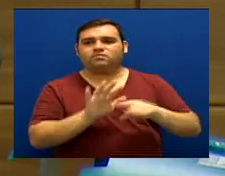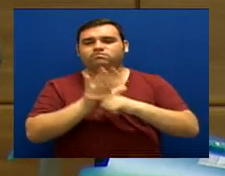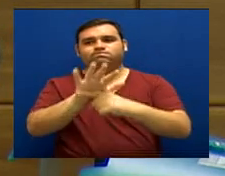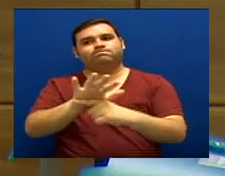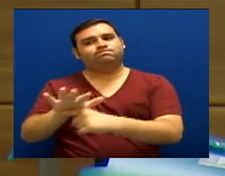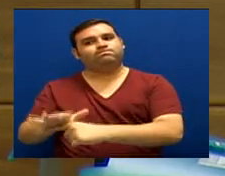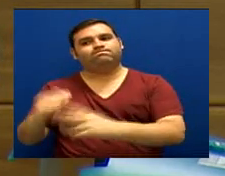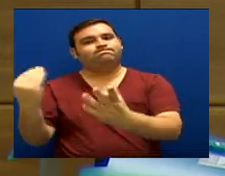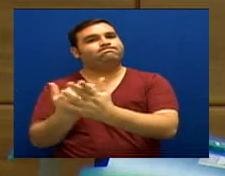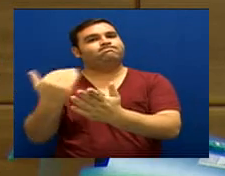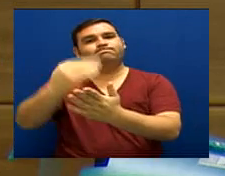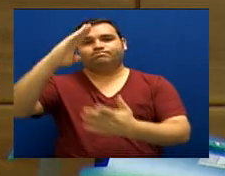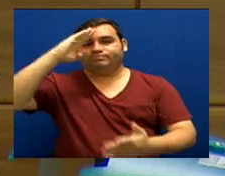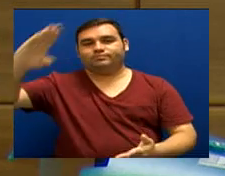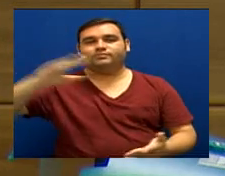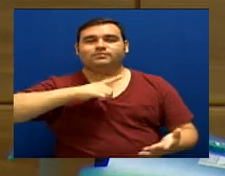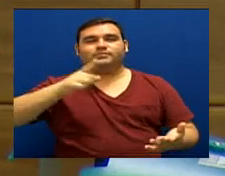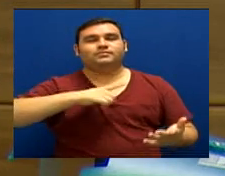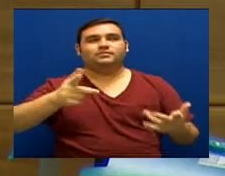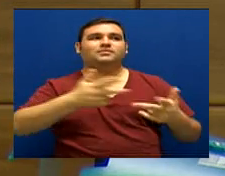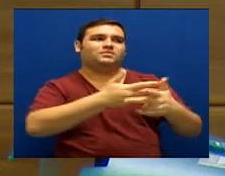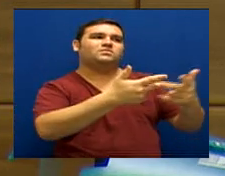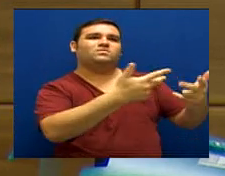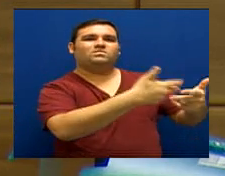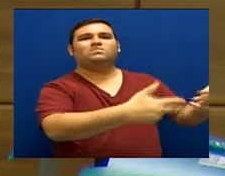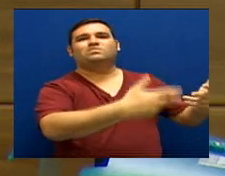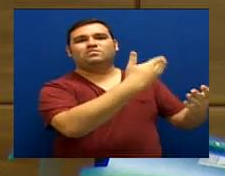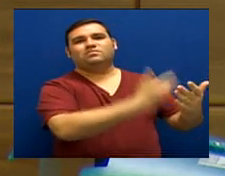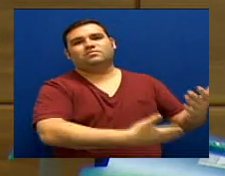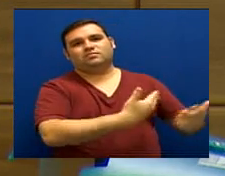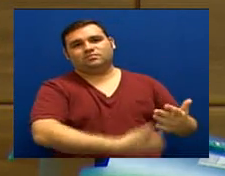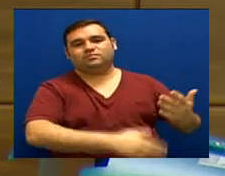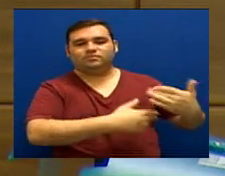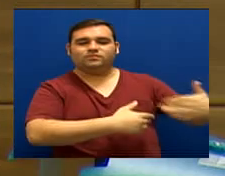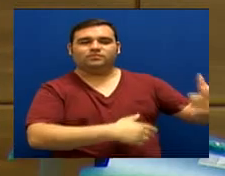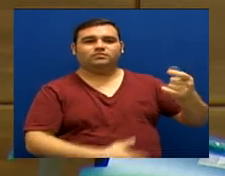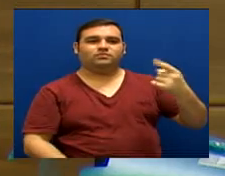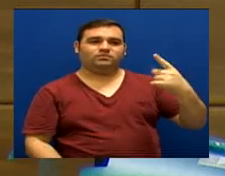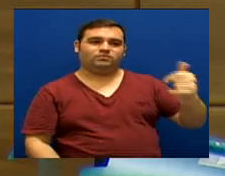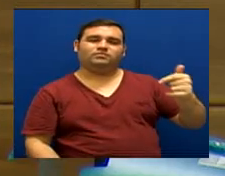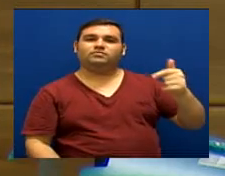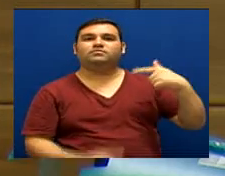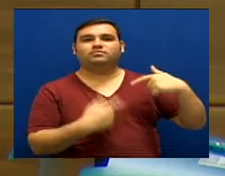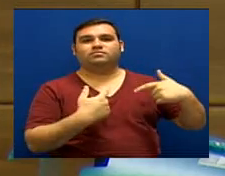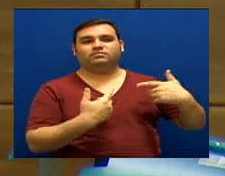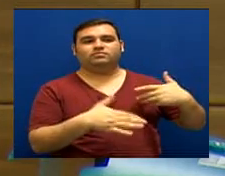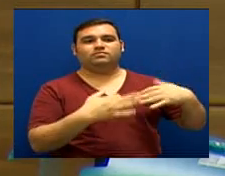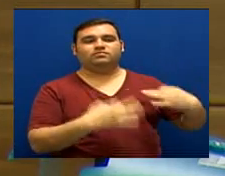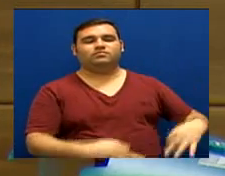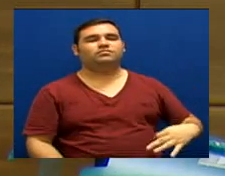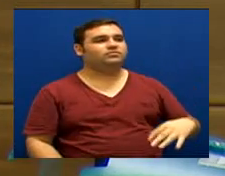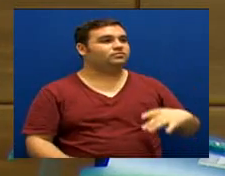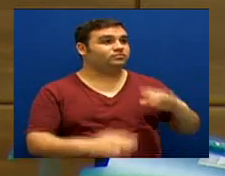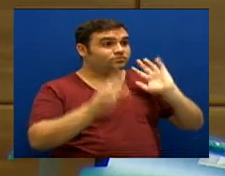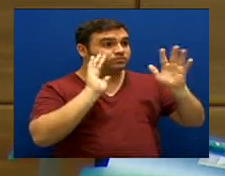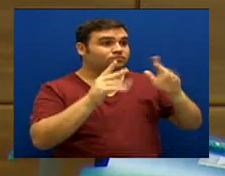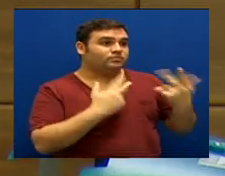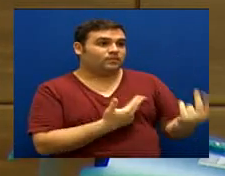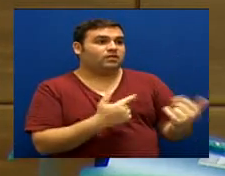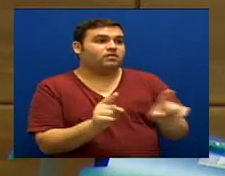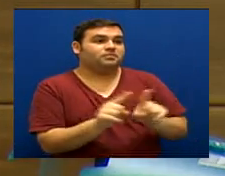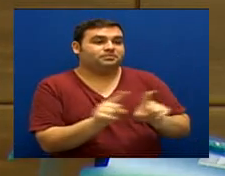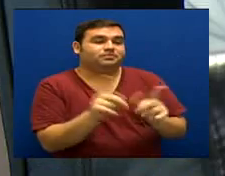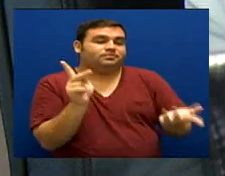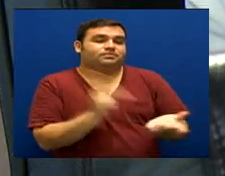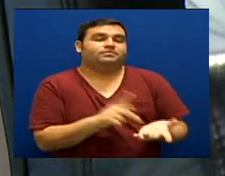maiores do município alguma coisa vai se perder ao longo desse caminho de 2017 no mínimo o raciocínio vai por aí e é exatamente